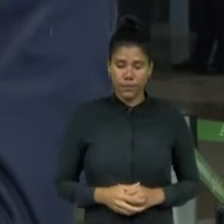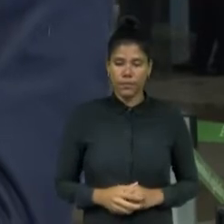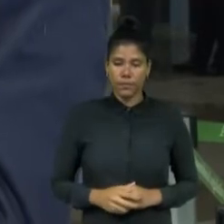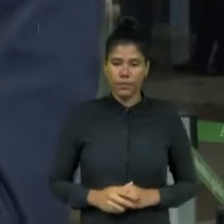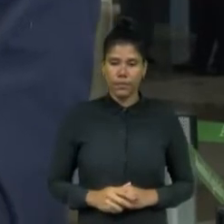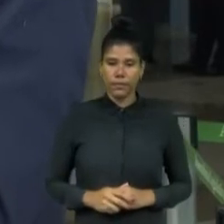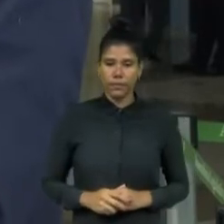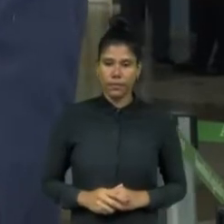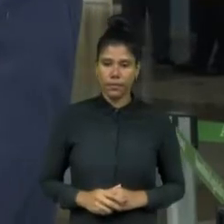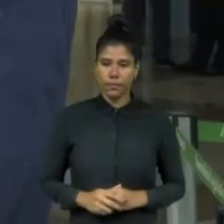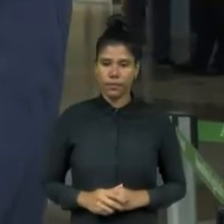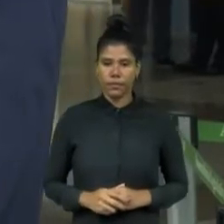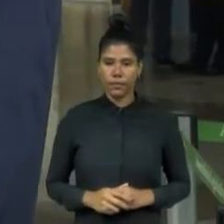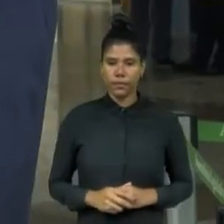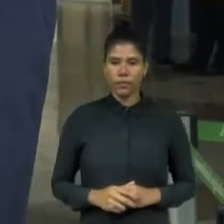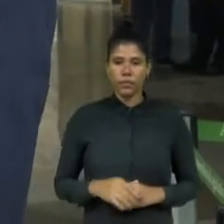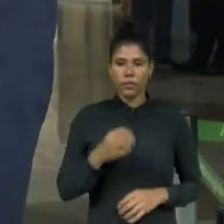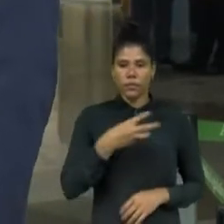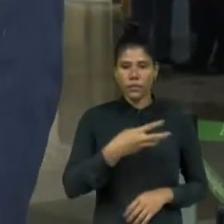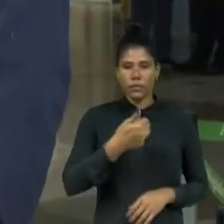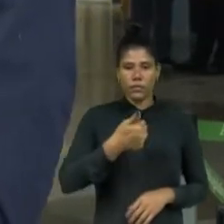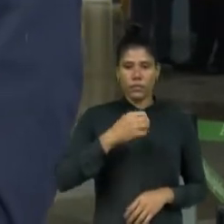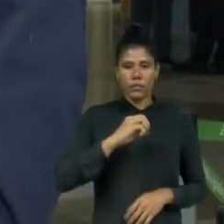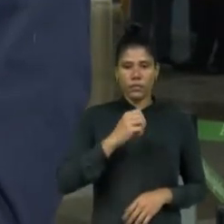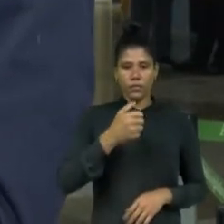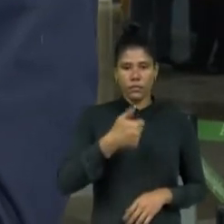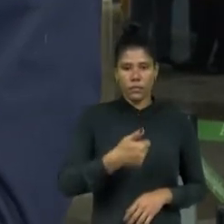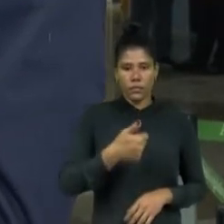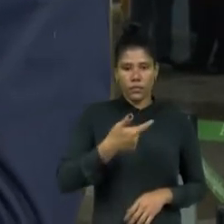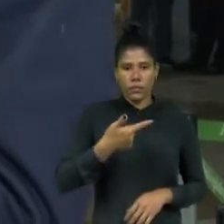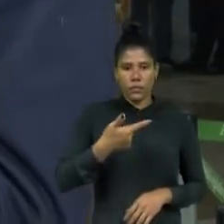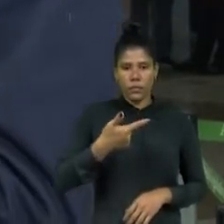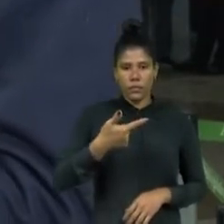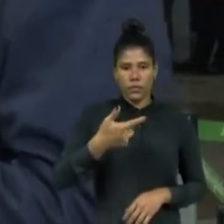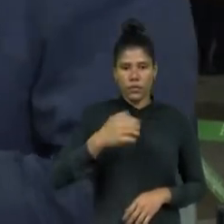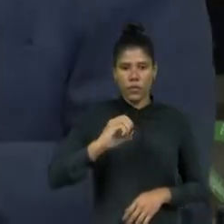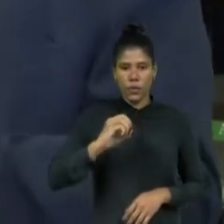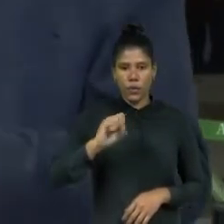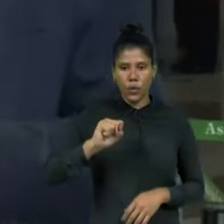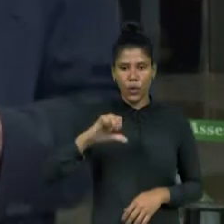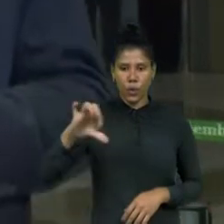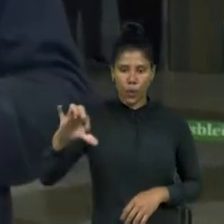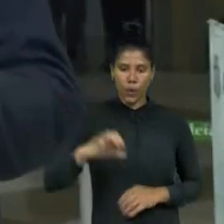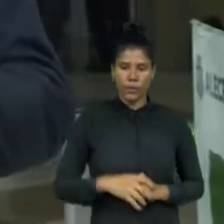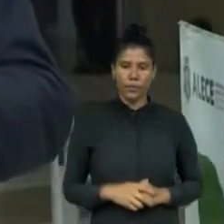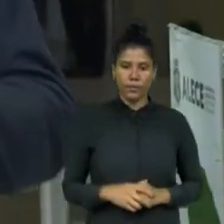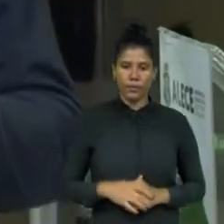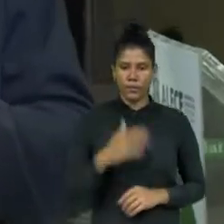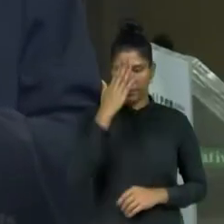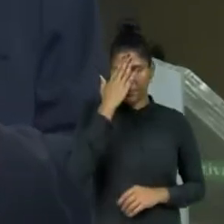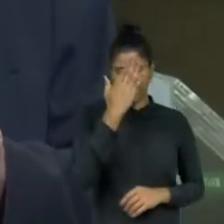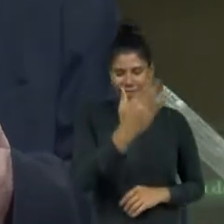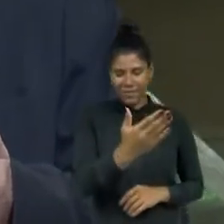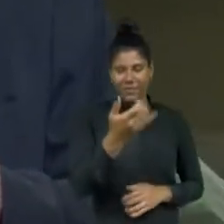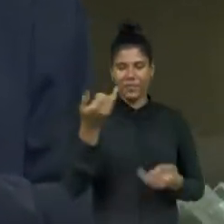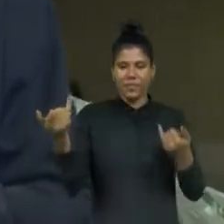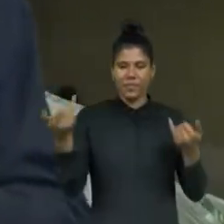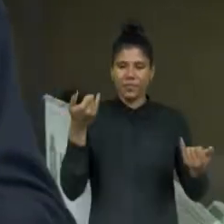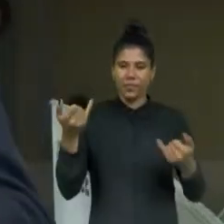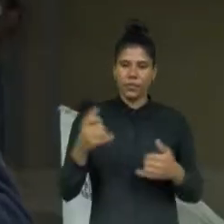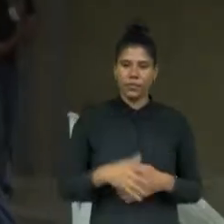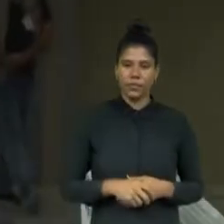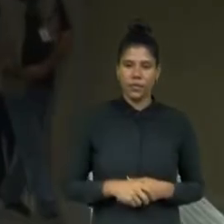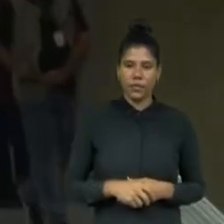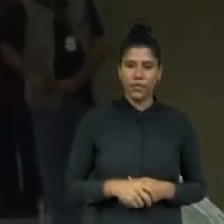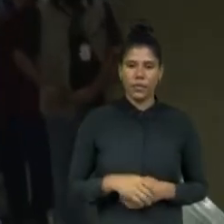85-986-16-7381. E o 3101-289. 289 também. Obrigado, Isaac, pelas informações aqui no Primeiro Expediente. Está aí o telefone